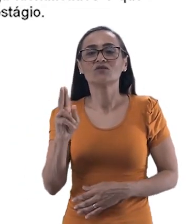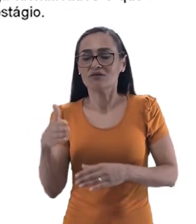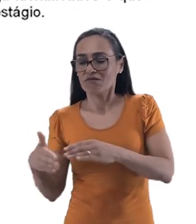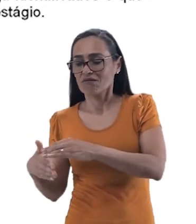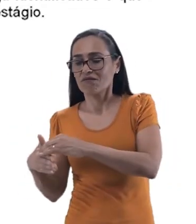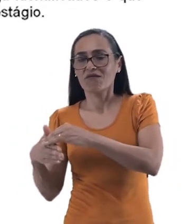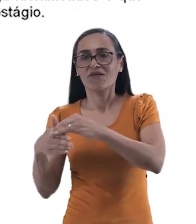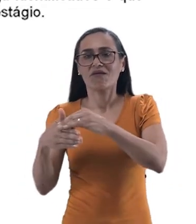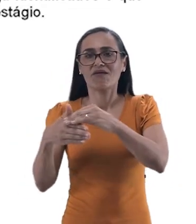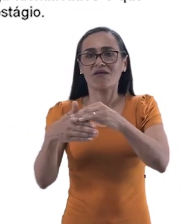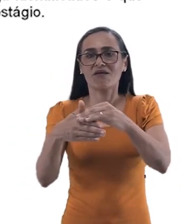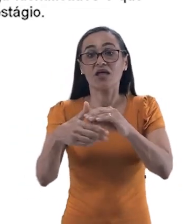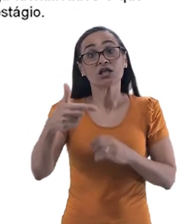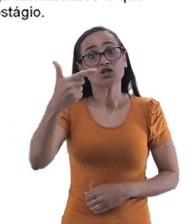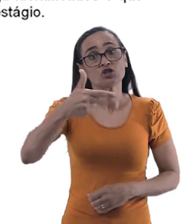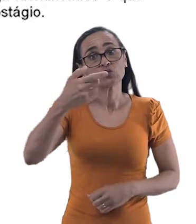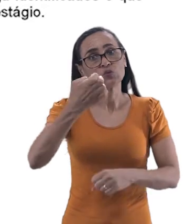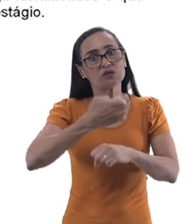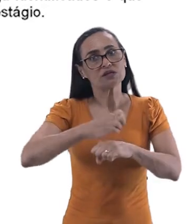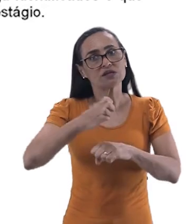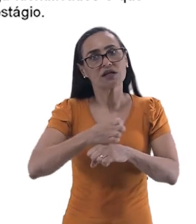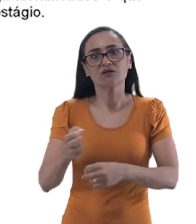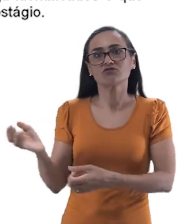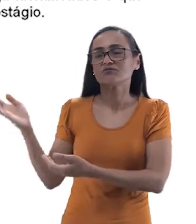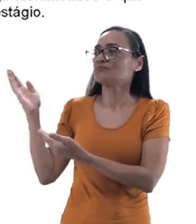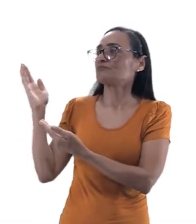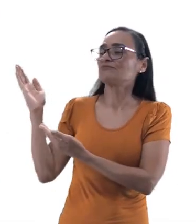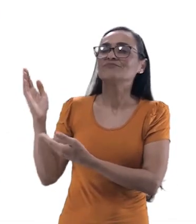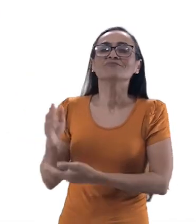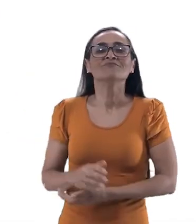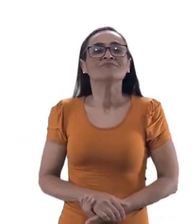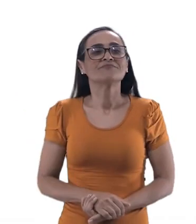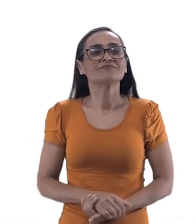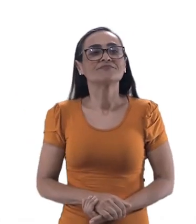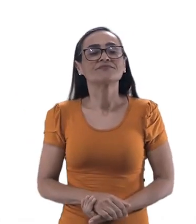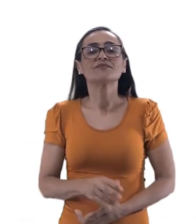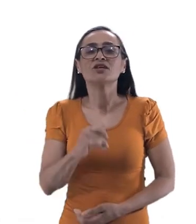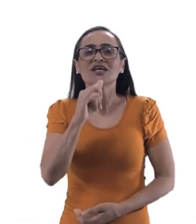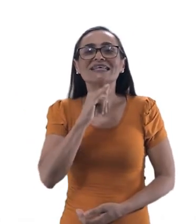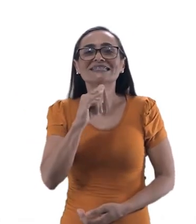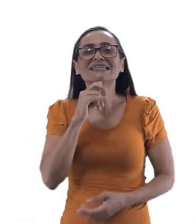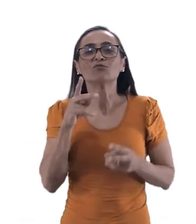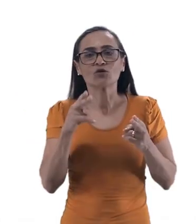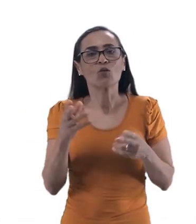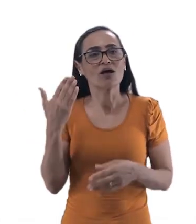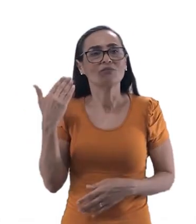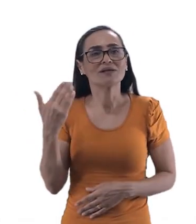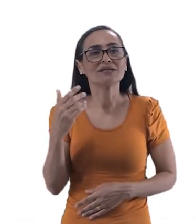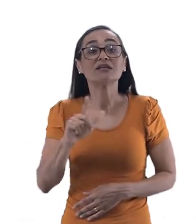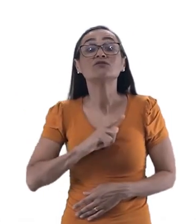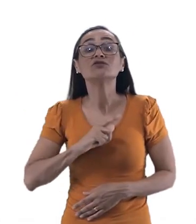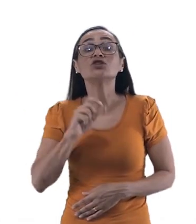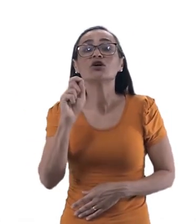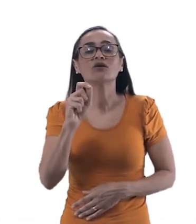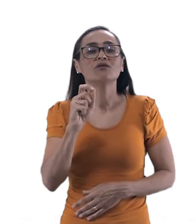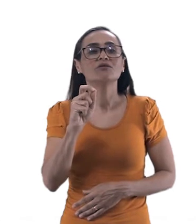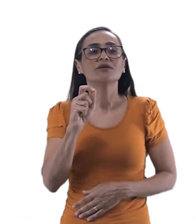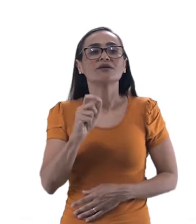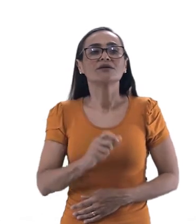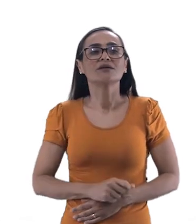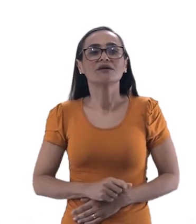esses direcionadores de segundo estágio. Então, naquele mesmo exemplo, né, nós